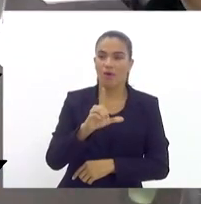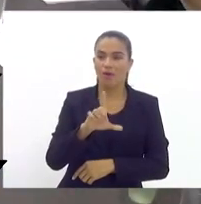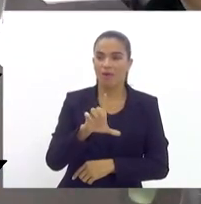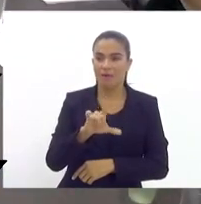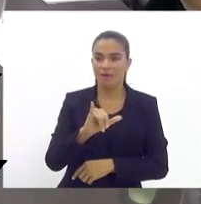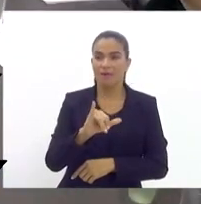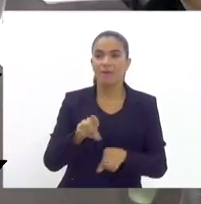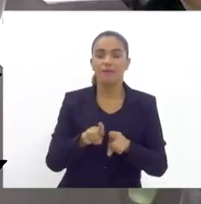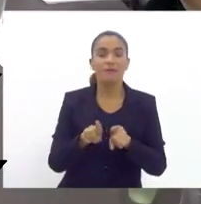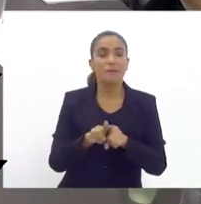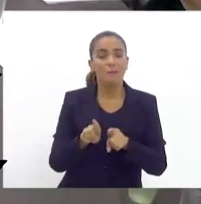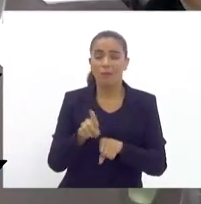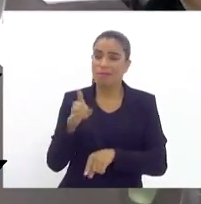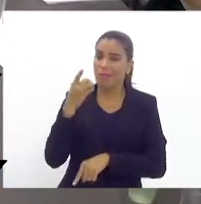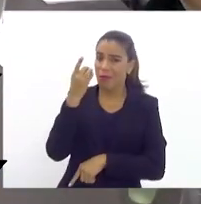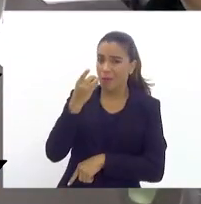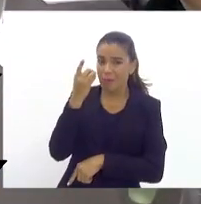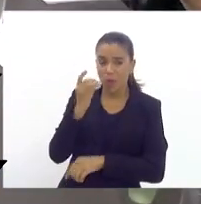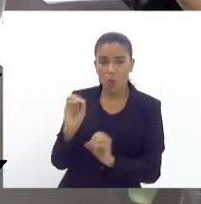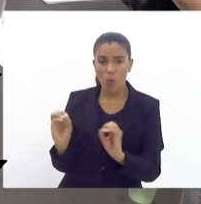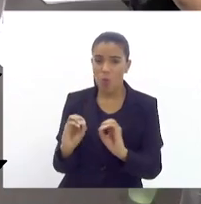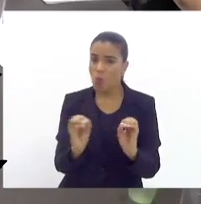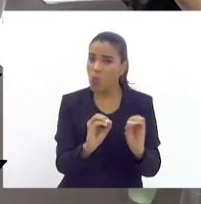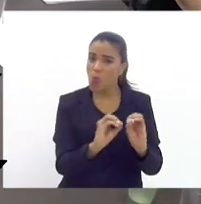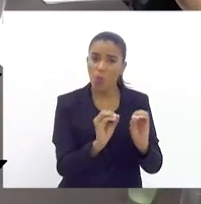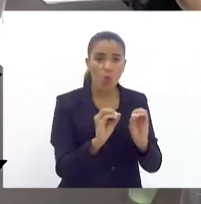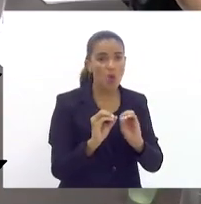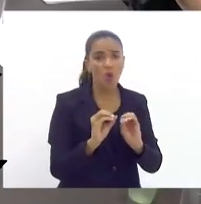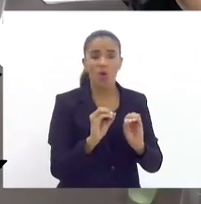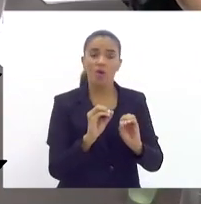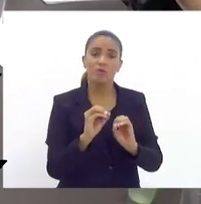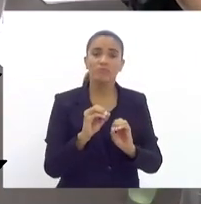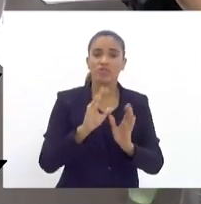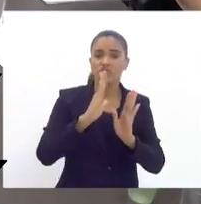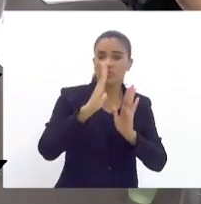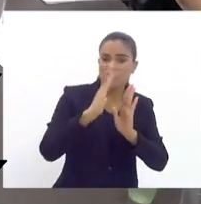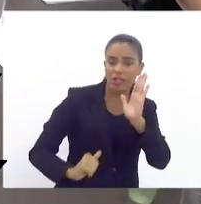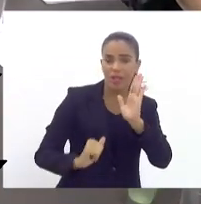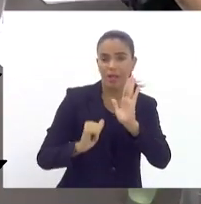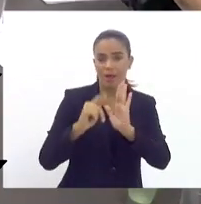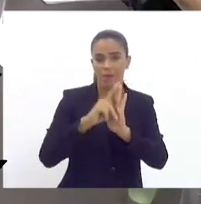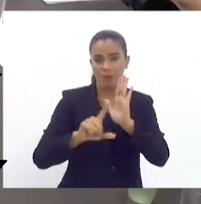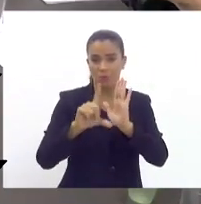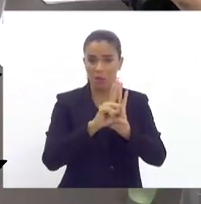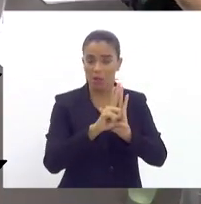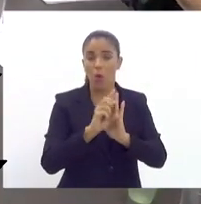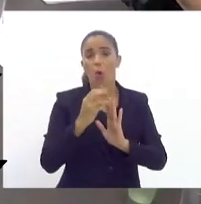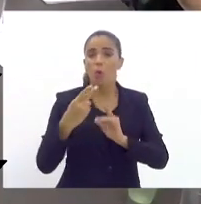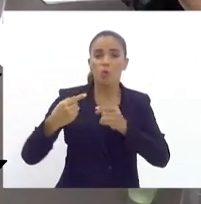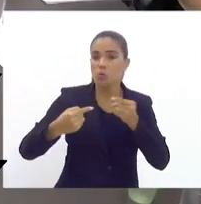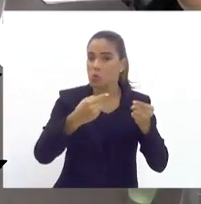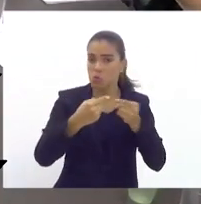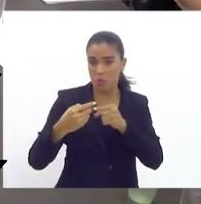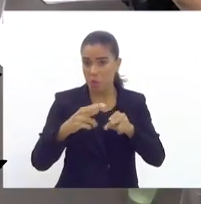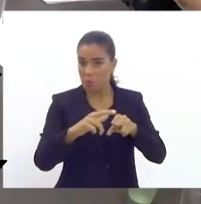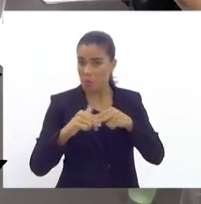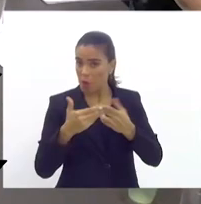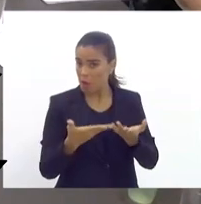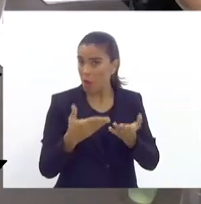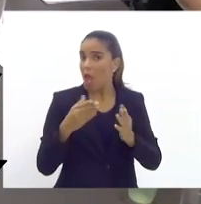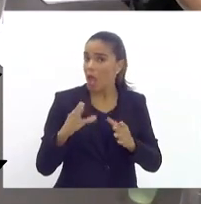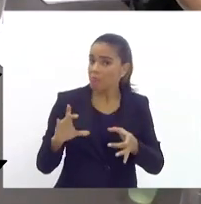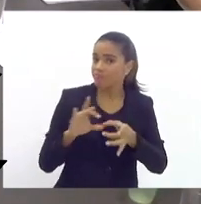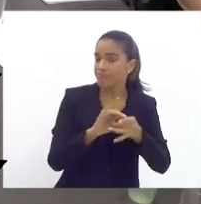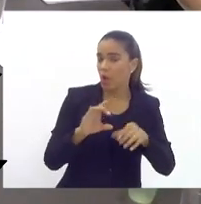e nenhum dos deputados fez uso da prerrogativa que tinha de retirar o projeto de pauta, tampouco fez discussão por ser um projeto absolutamente